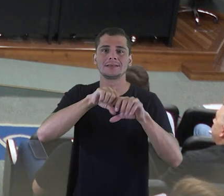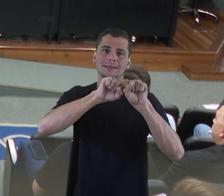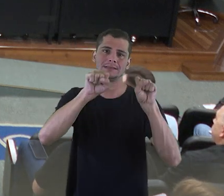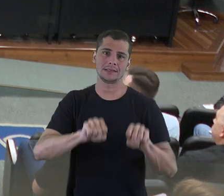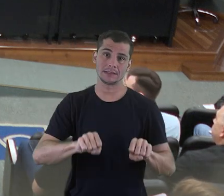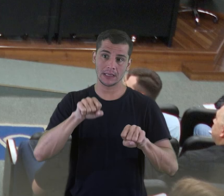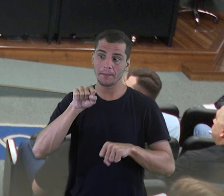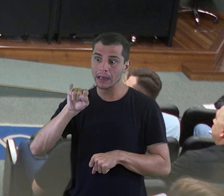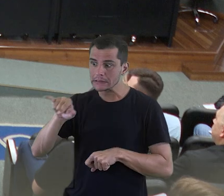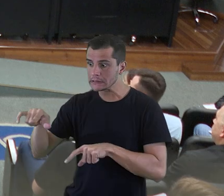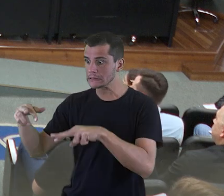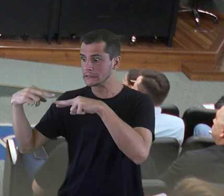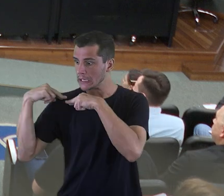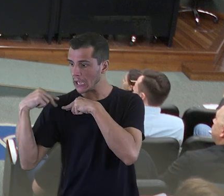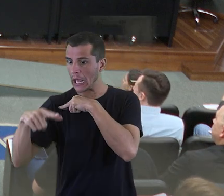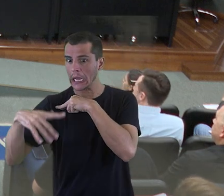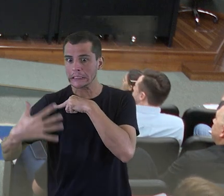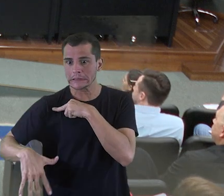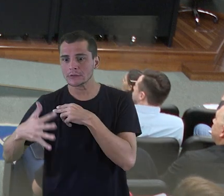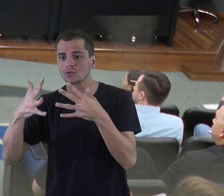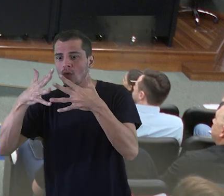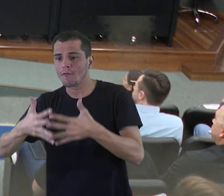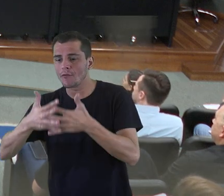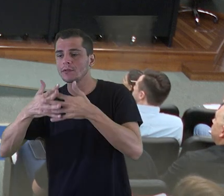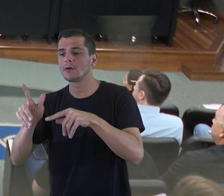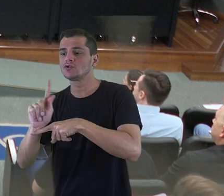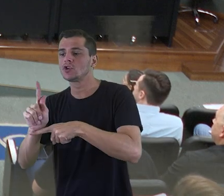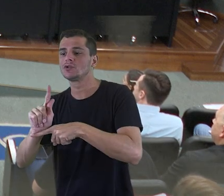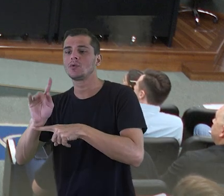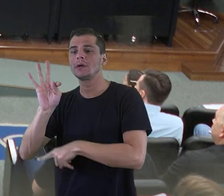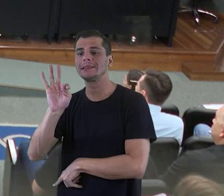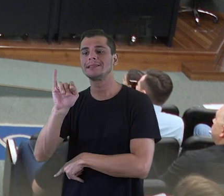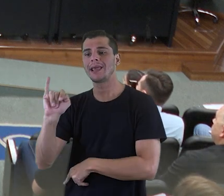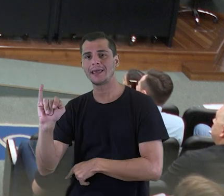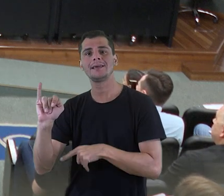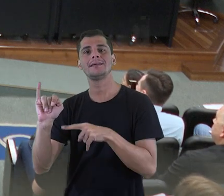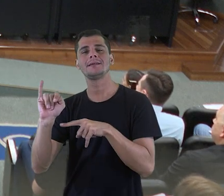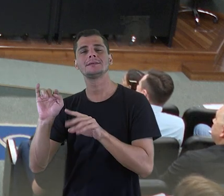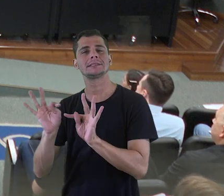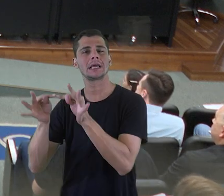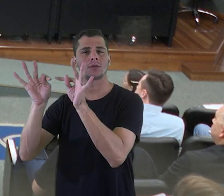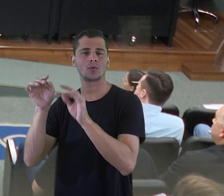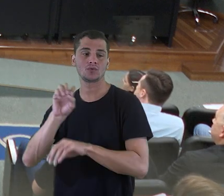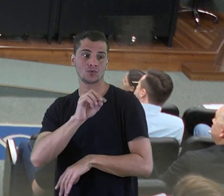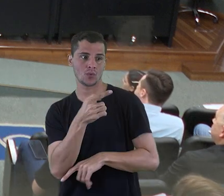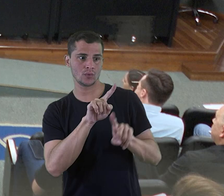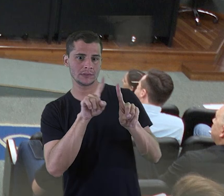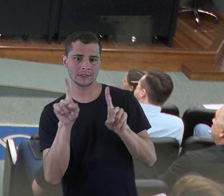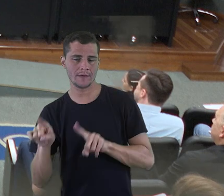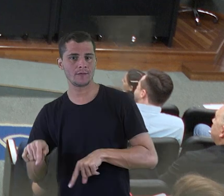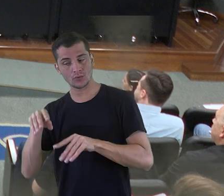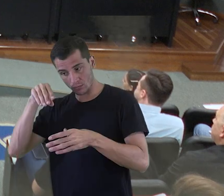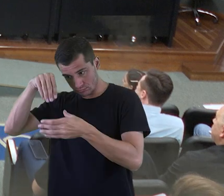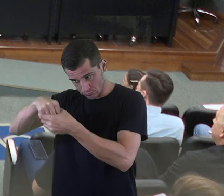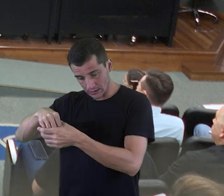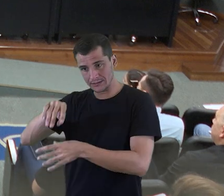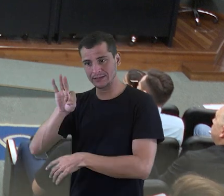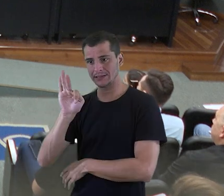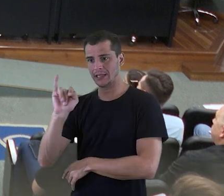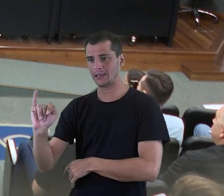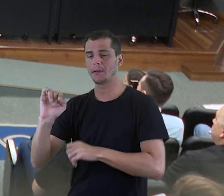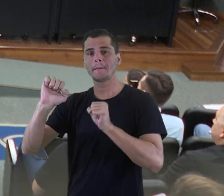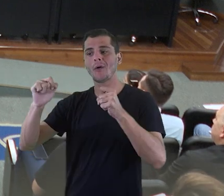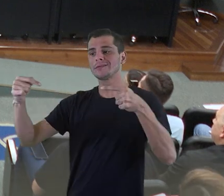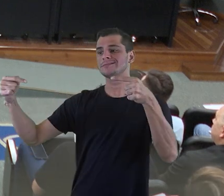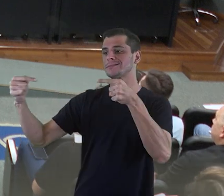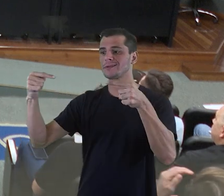da TI pode haver conflito de interesse. Porque ele pode dizer isso aqui é problema da TI não vamos apurar isso aqui. Ou não vamos falar. Então a TI na verdade não pode